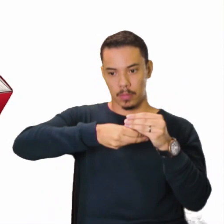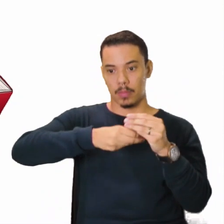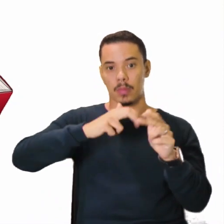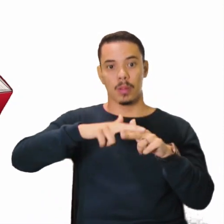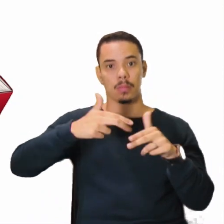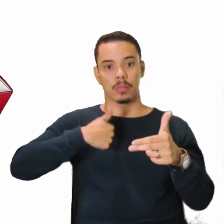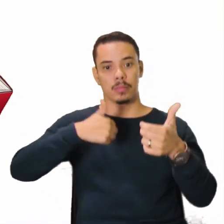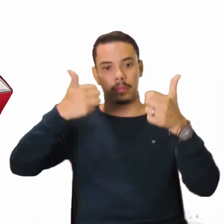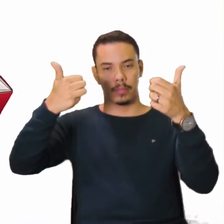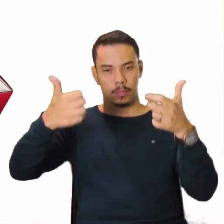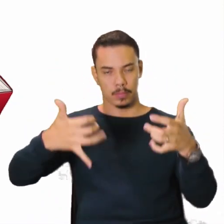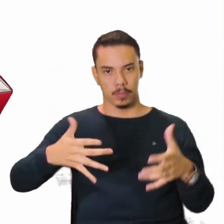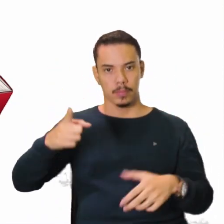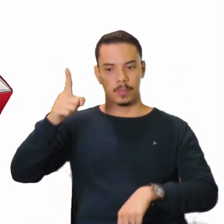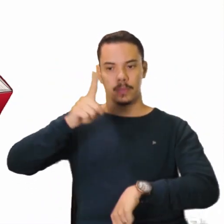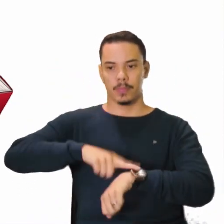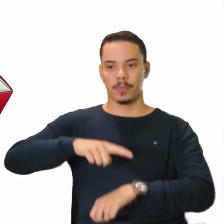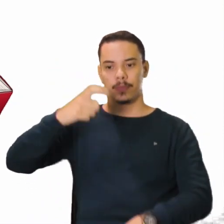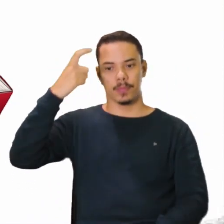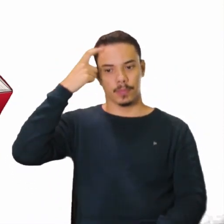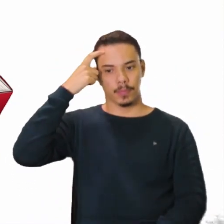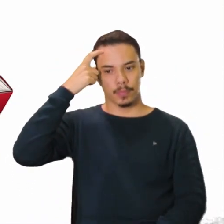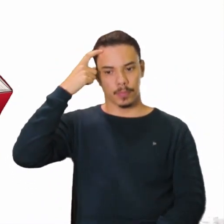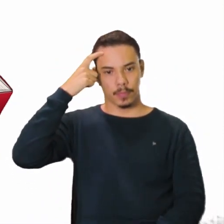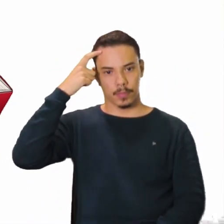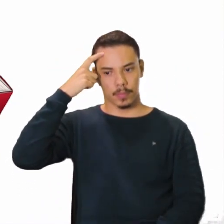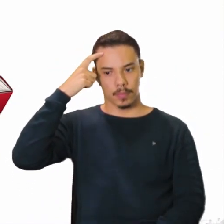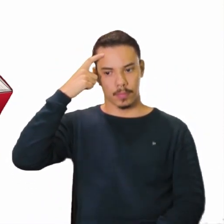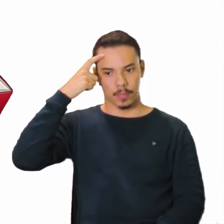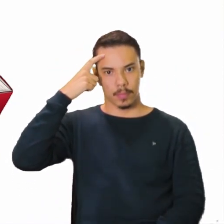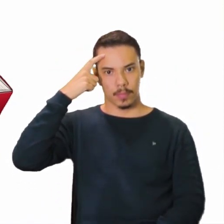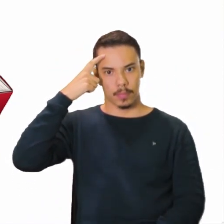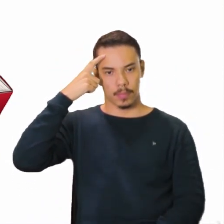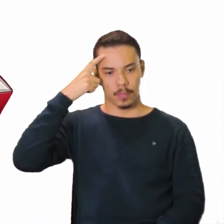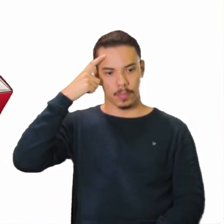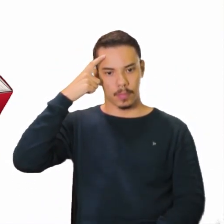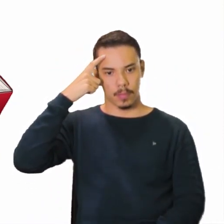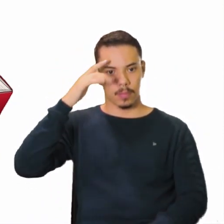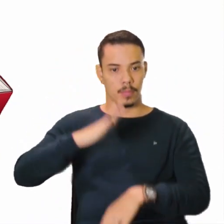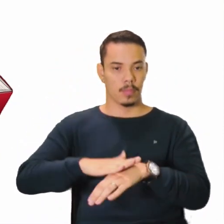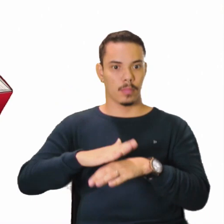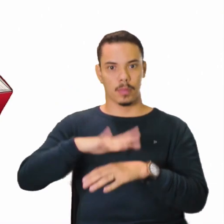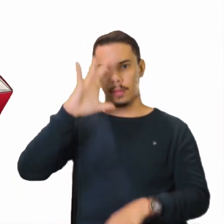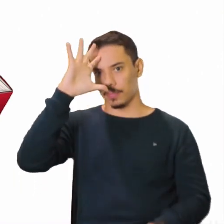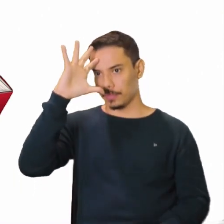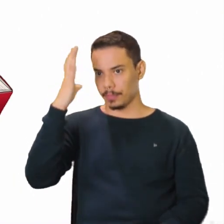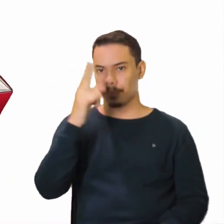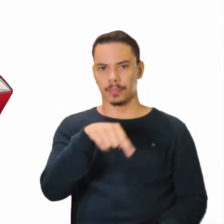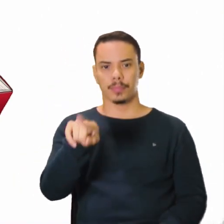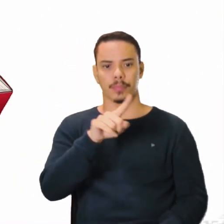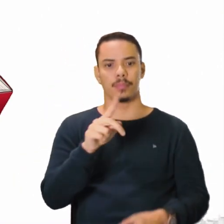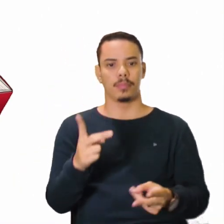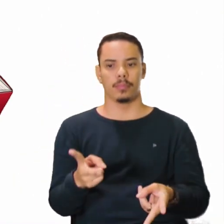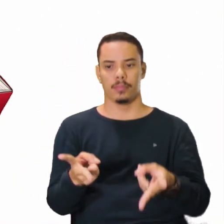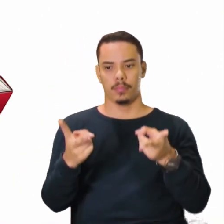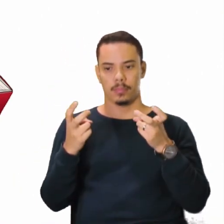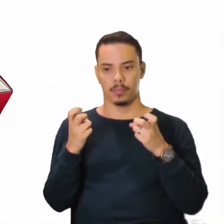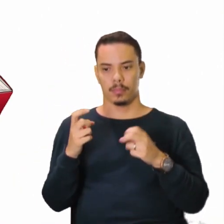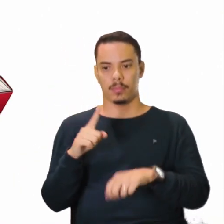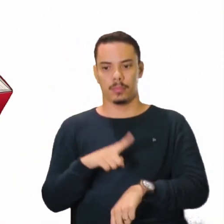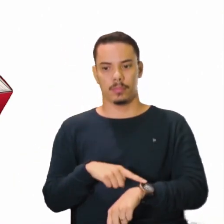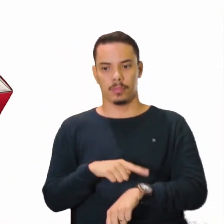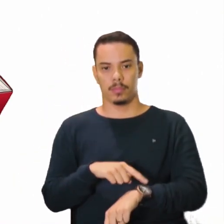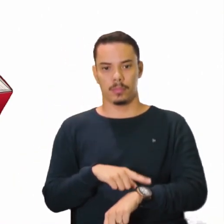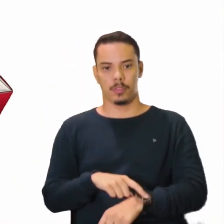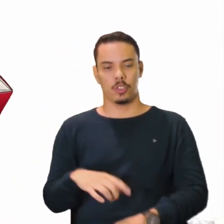eu digo nesse momento, penso, olha aí, Automaticamente você vai perceber que é no momento